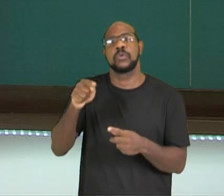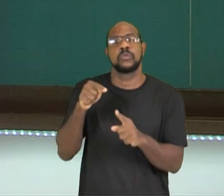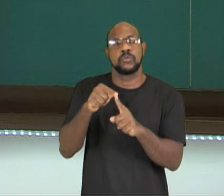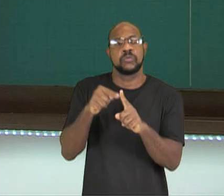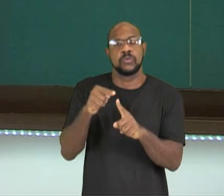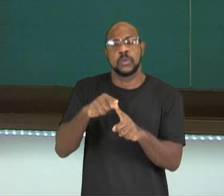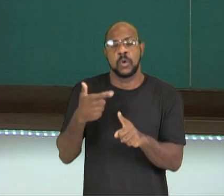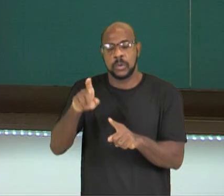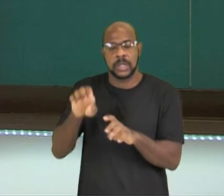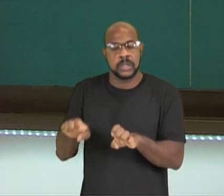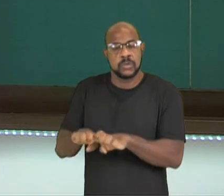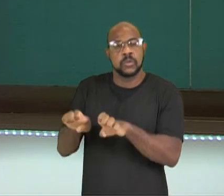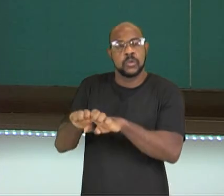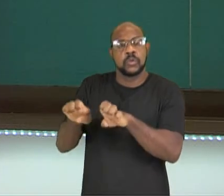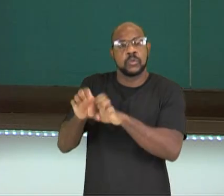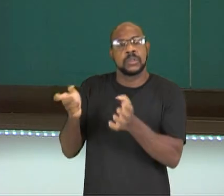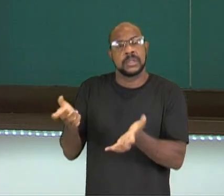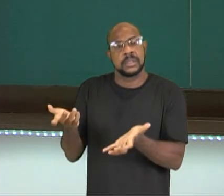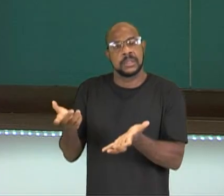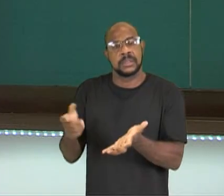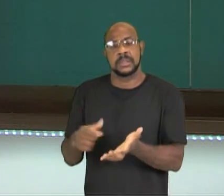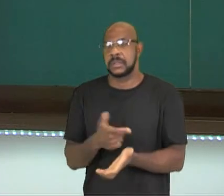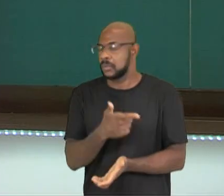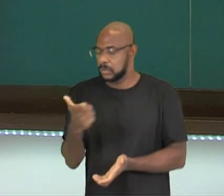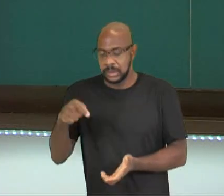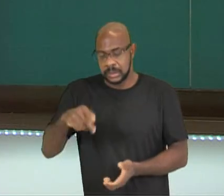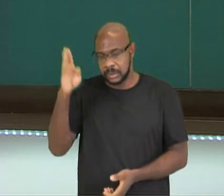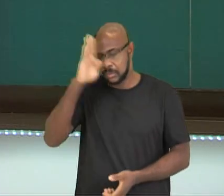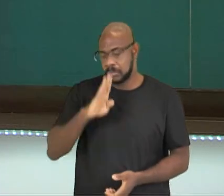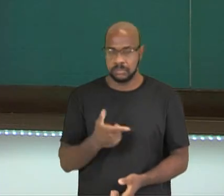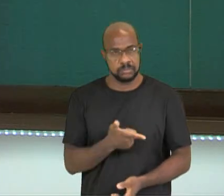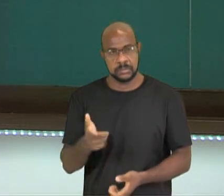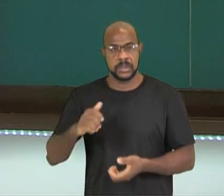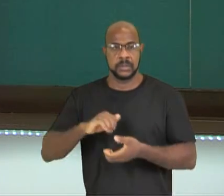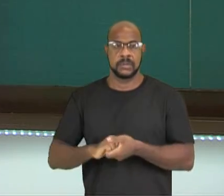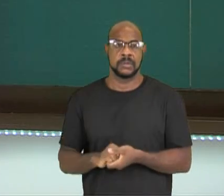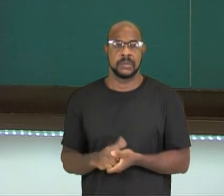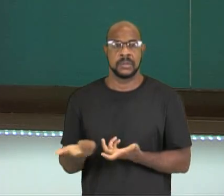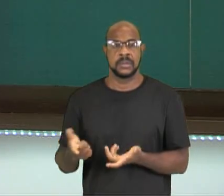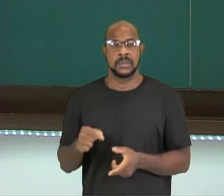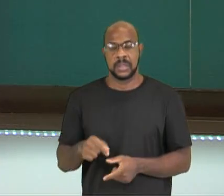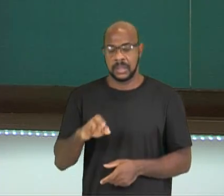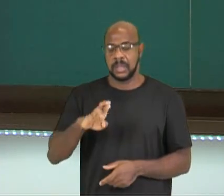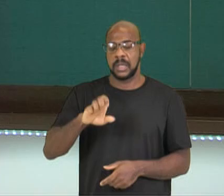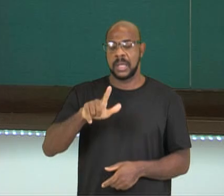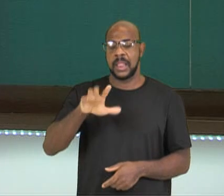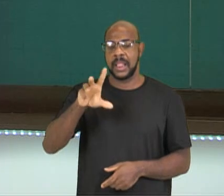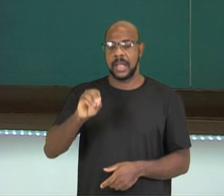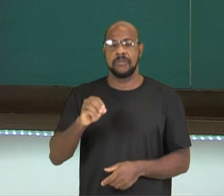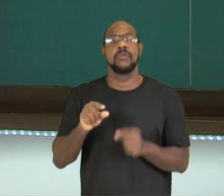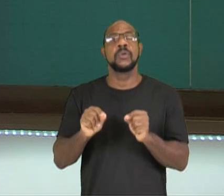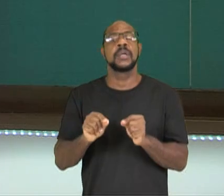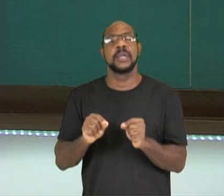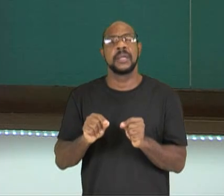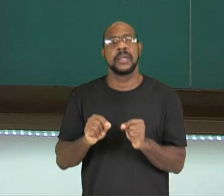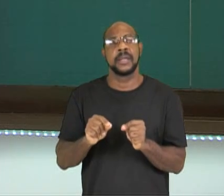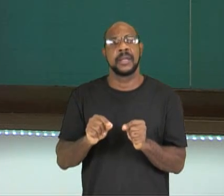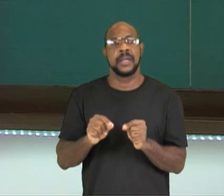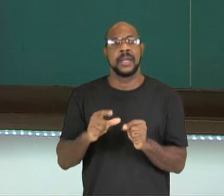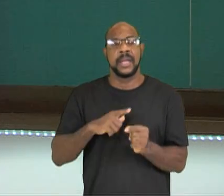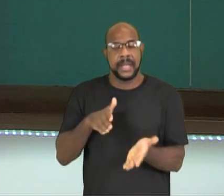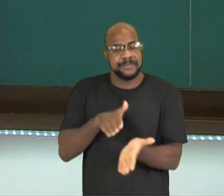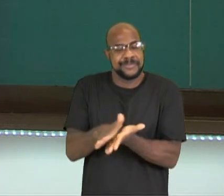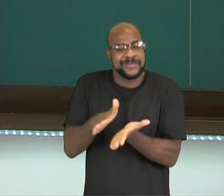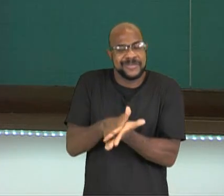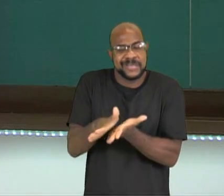outras estruturas que na verdade não existem no Brasil. Porque a gente diz que o relevo do Brasil é antigo e bastante